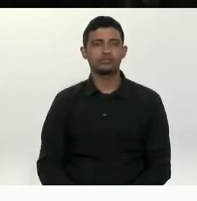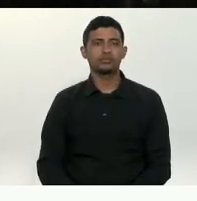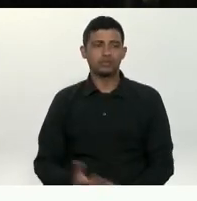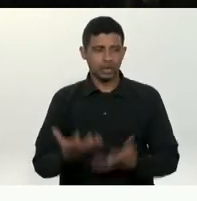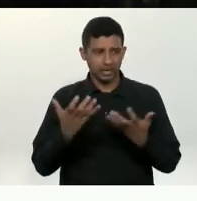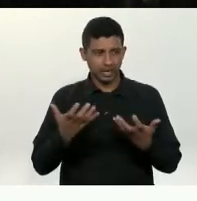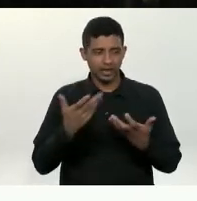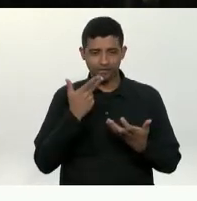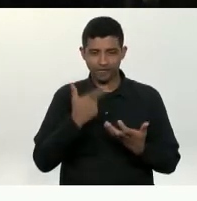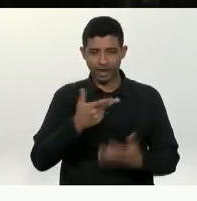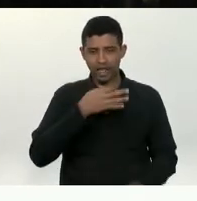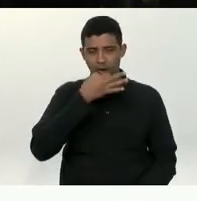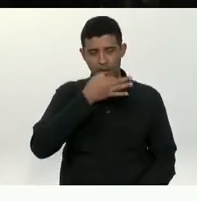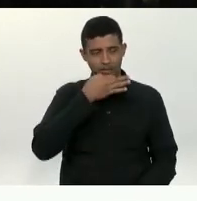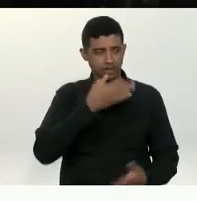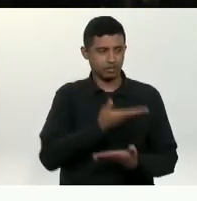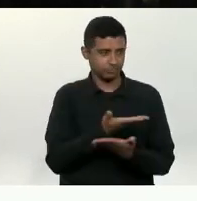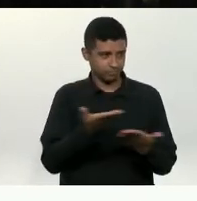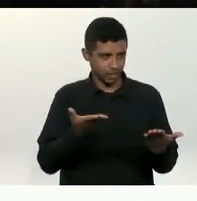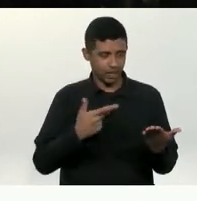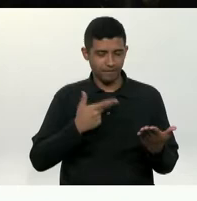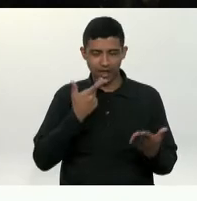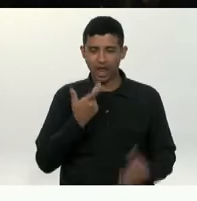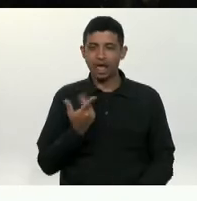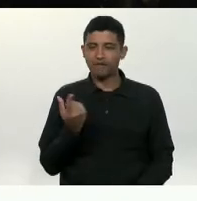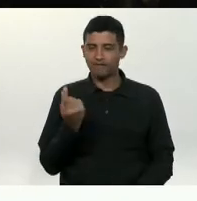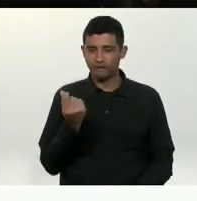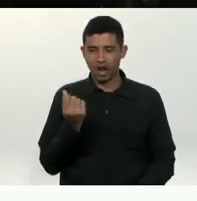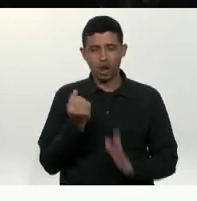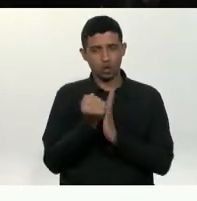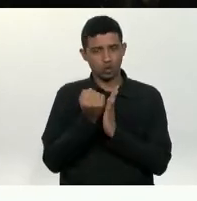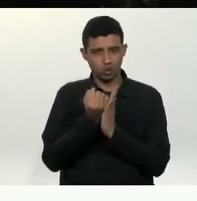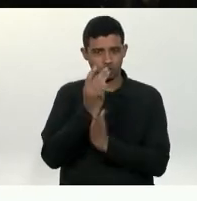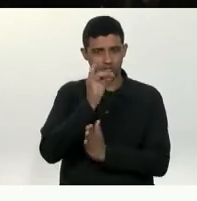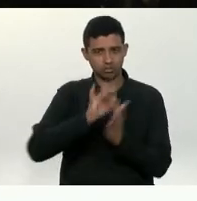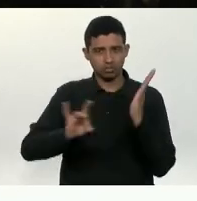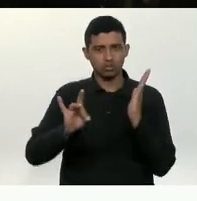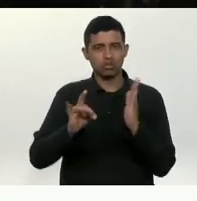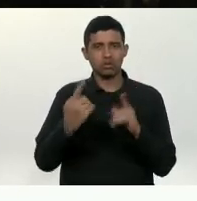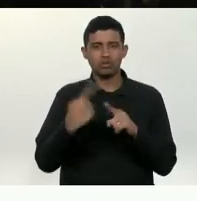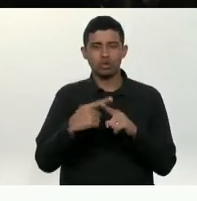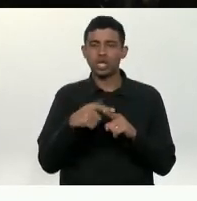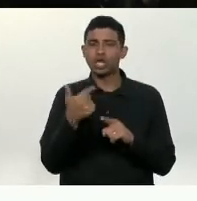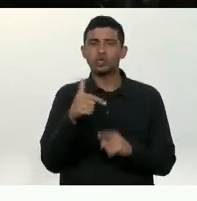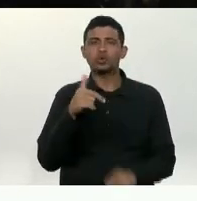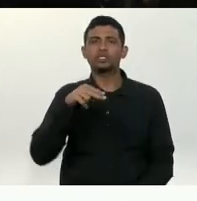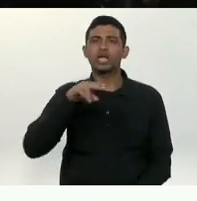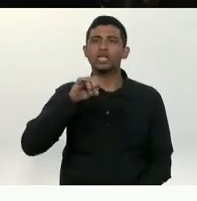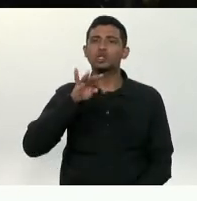pares, em relação a esse valor da outorga. Primeiro, porque não tem nota técnica.